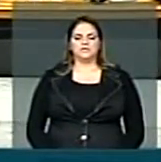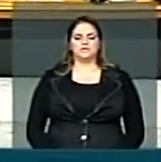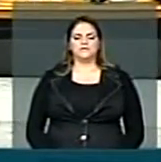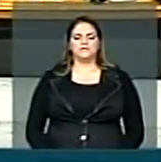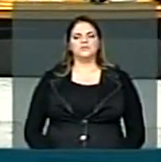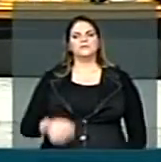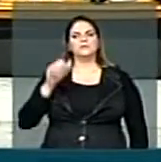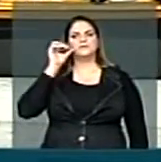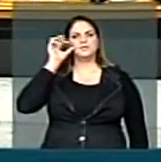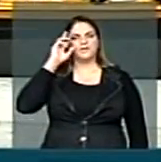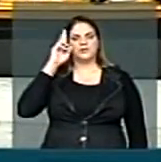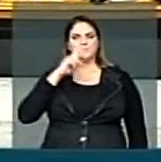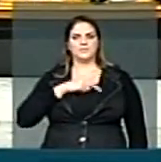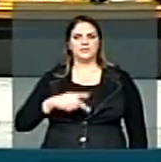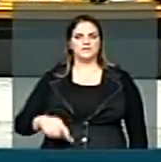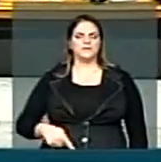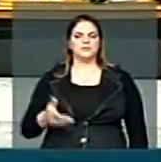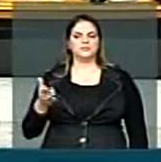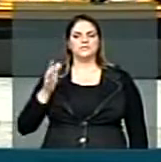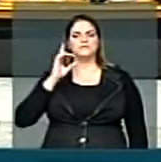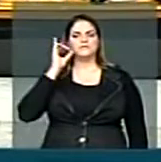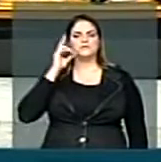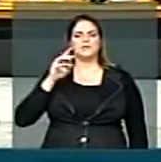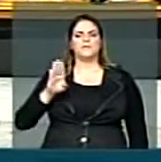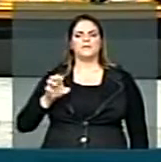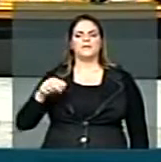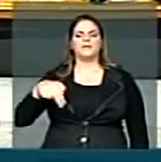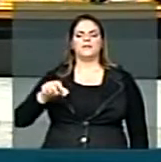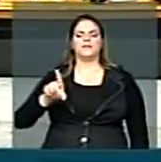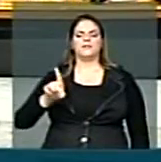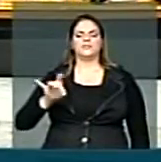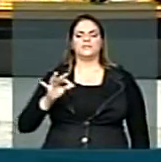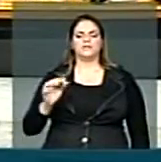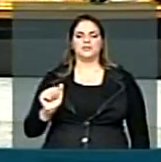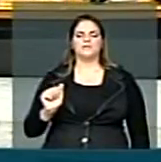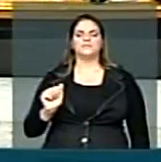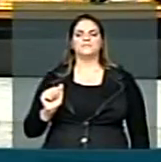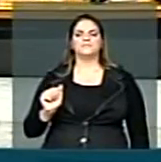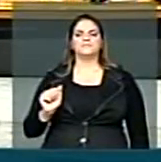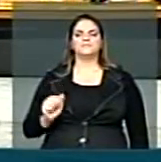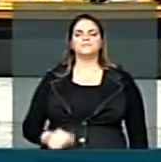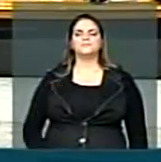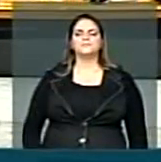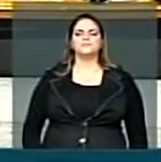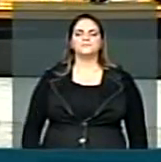Excelentíssima senhora presidente, nobre deputada Benedita da Silva, uma das